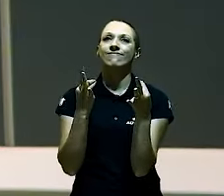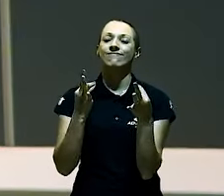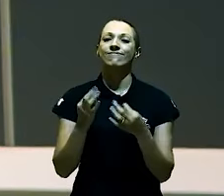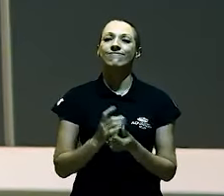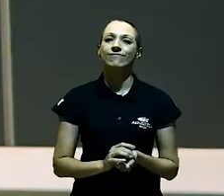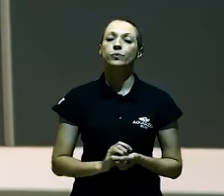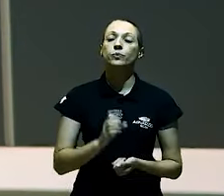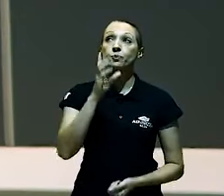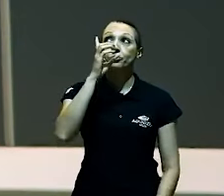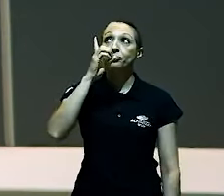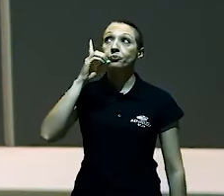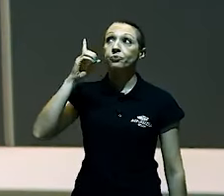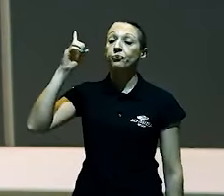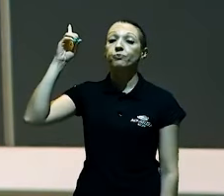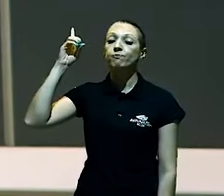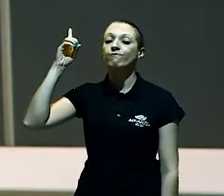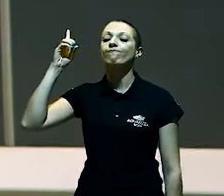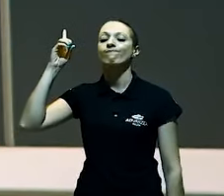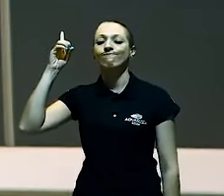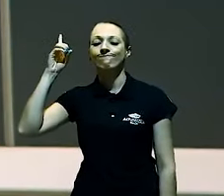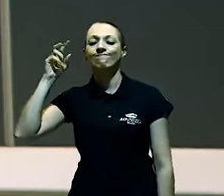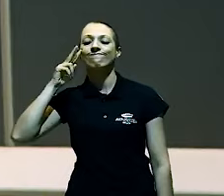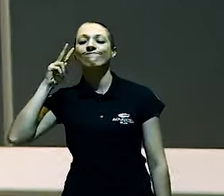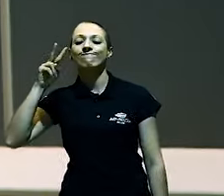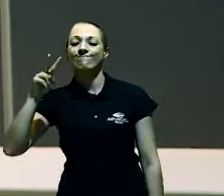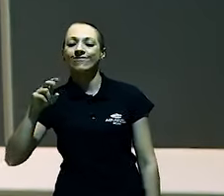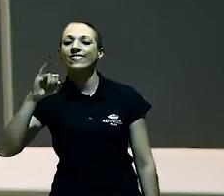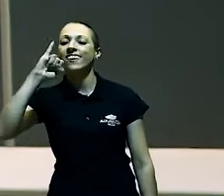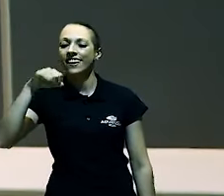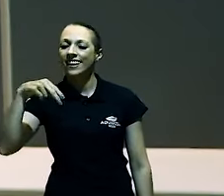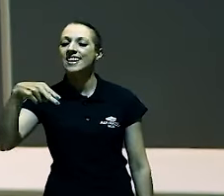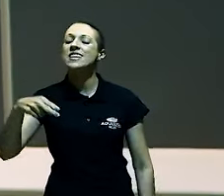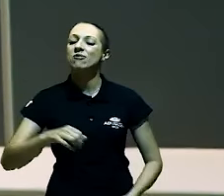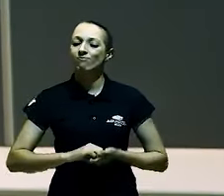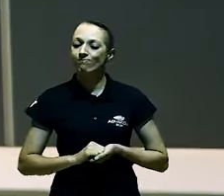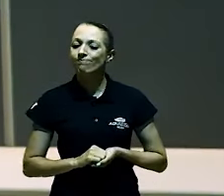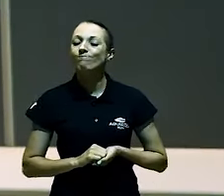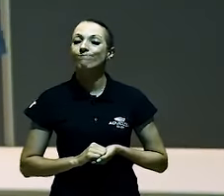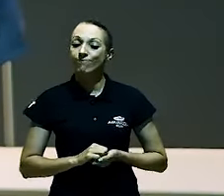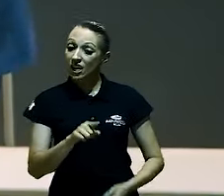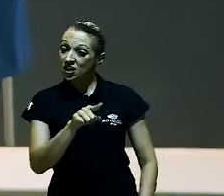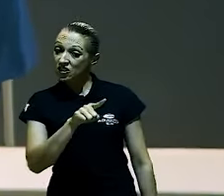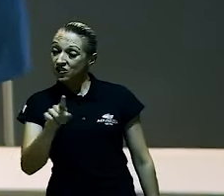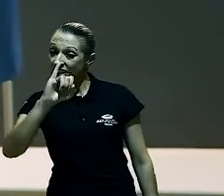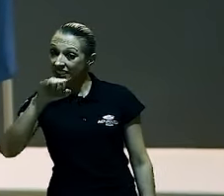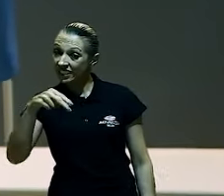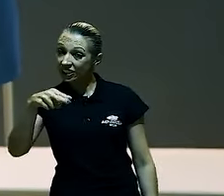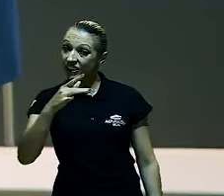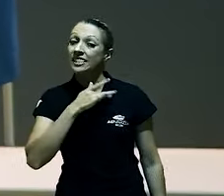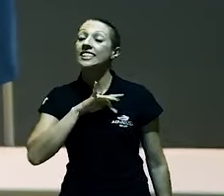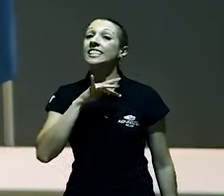Deus coloca Jonas numa posição delicada, porque agora Jonas já não era o agente da misericórdia. Jonas era aquele que necessitava de